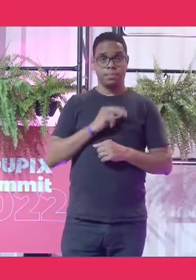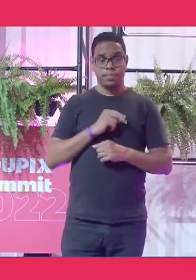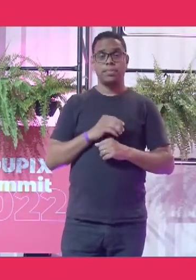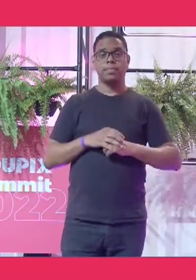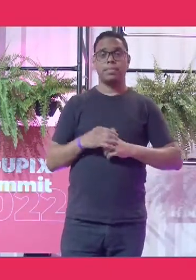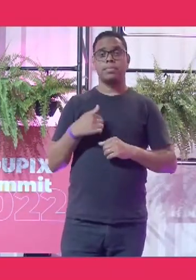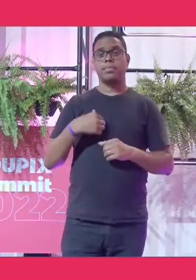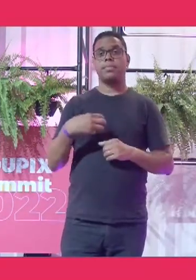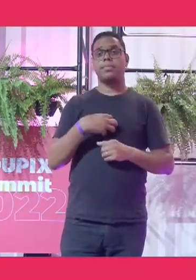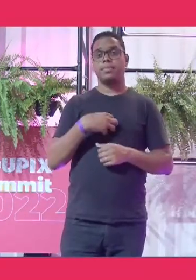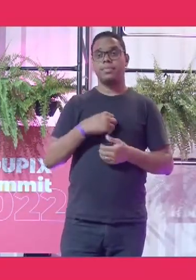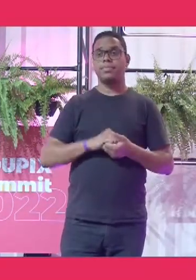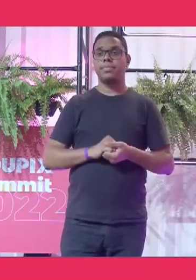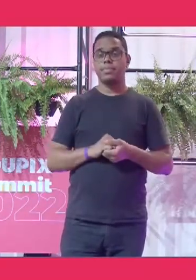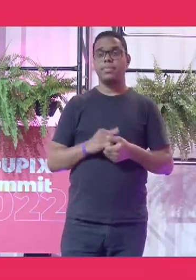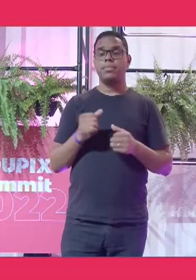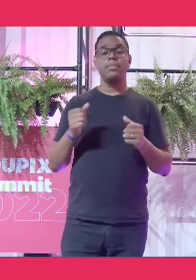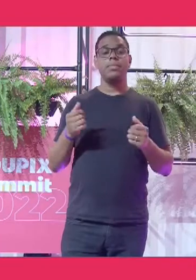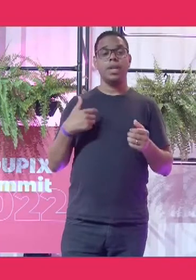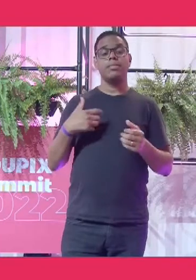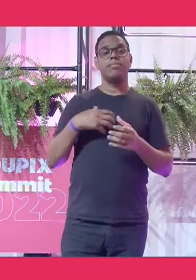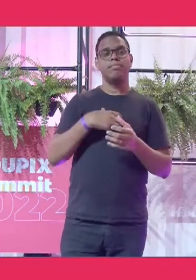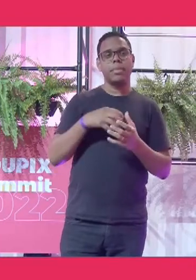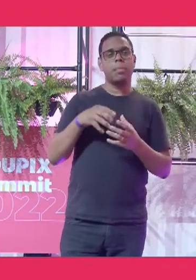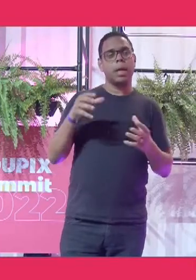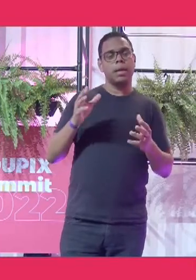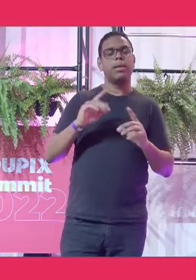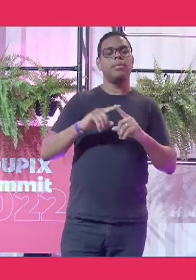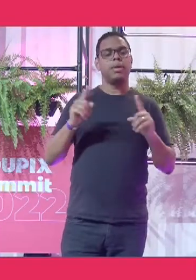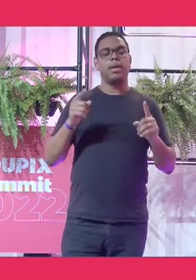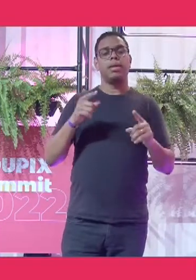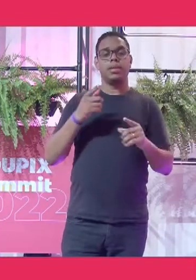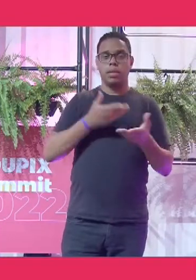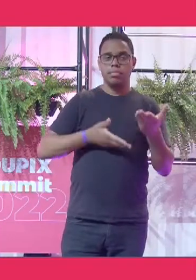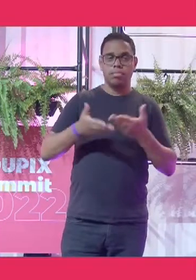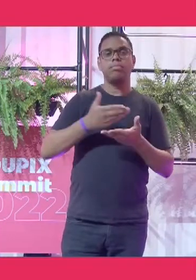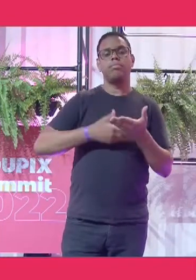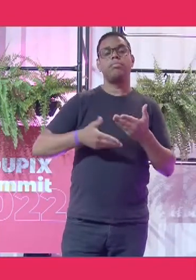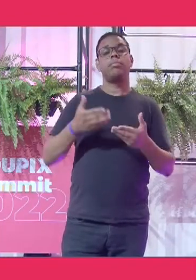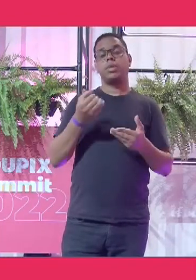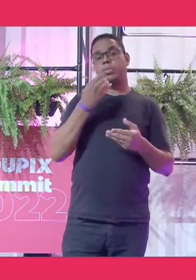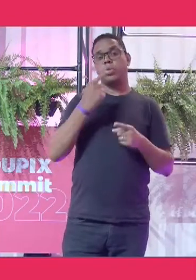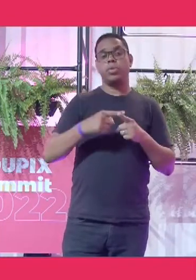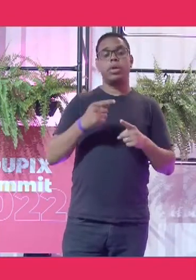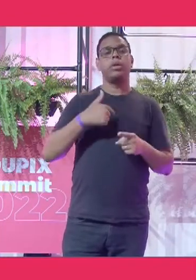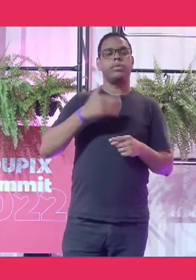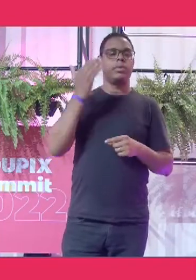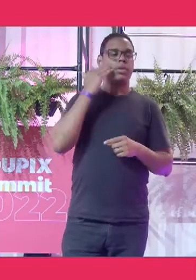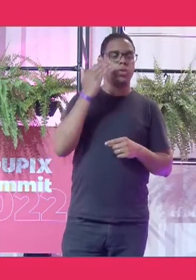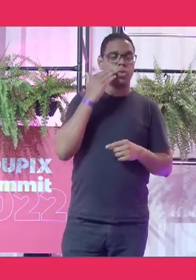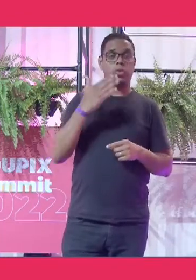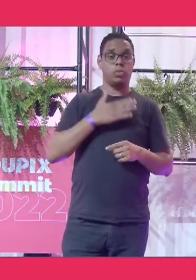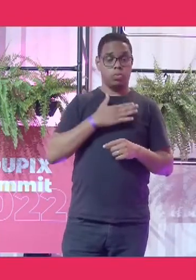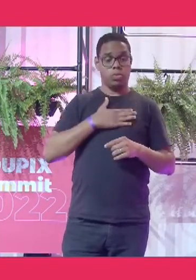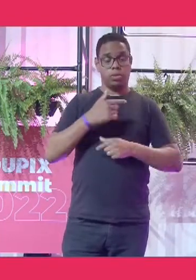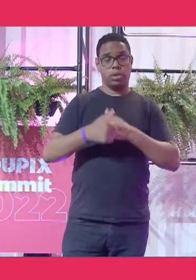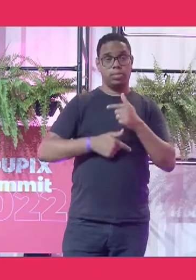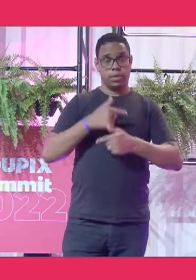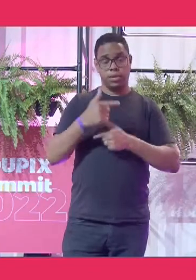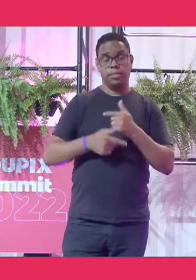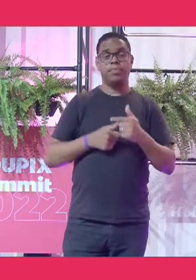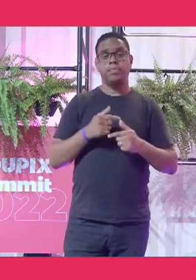sentindo... Foi um hater. Não, estou envelhecendo na internet. Mas estou lidando bem com isso, porque eu entendi que o meu